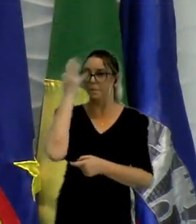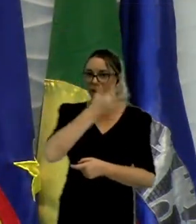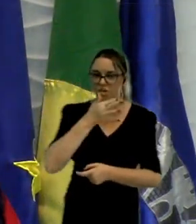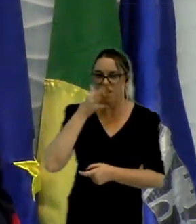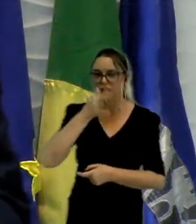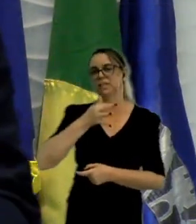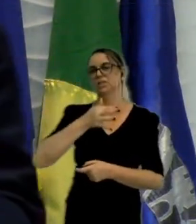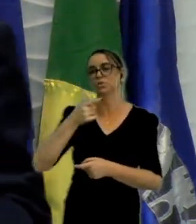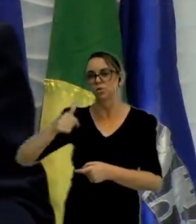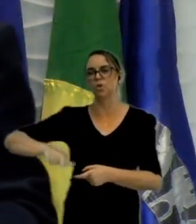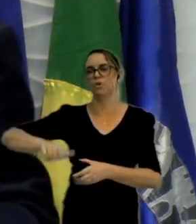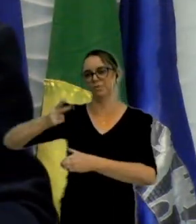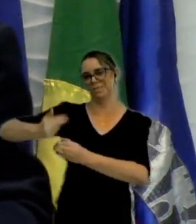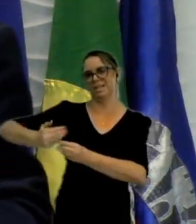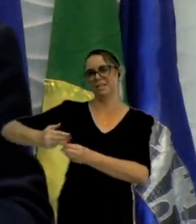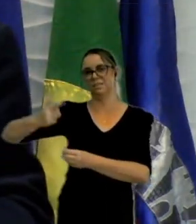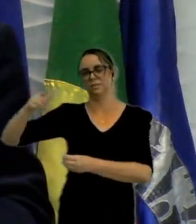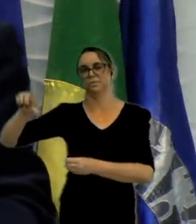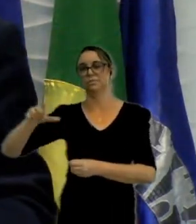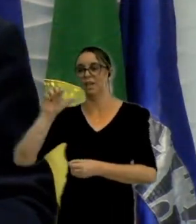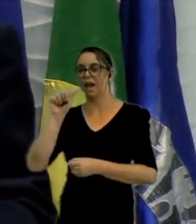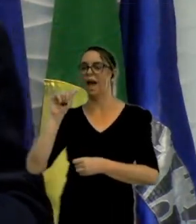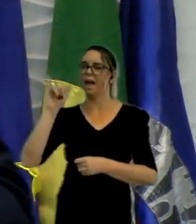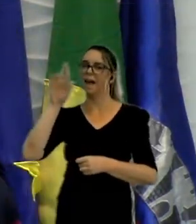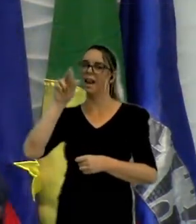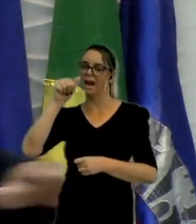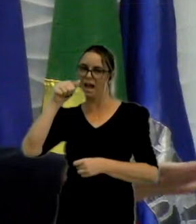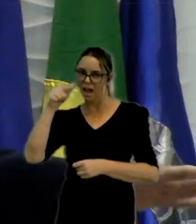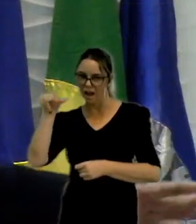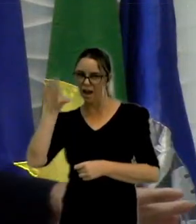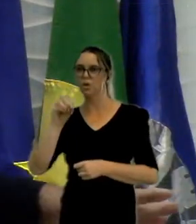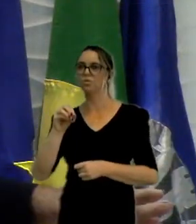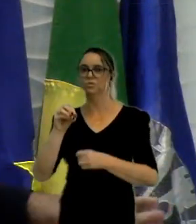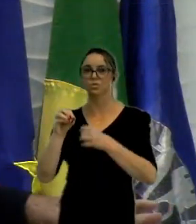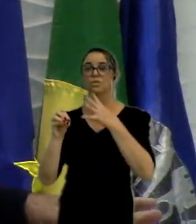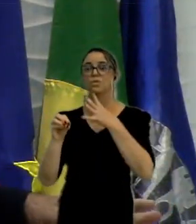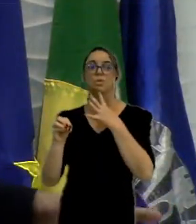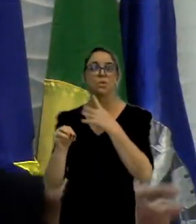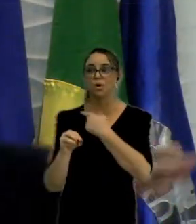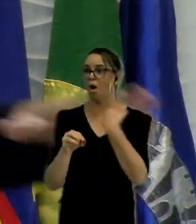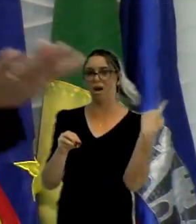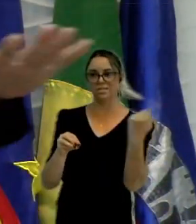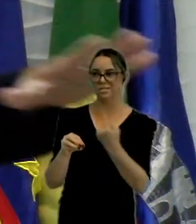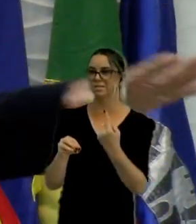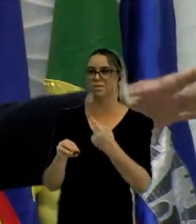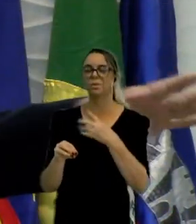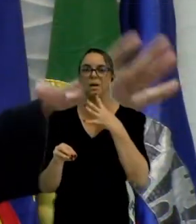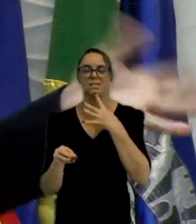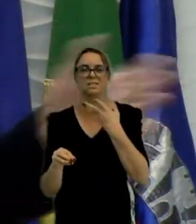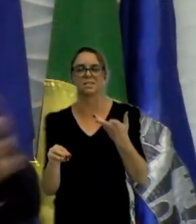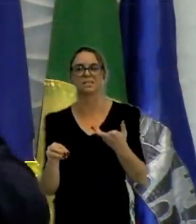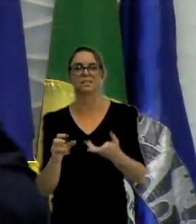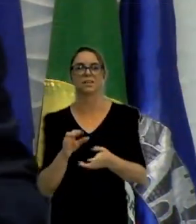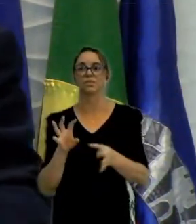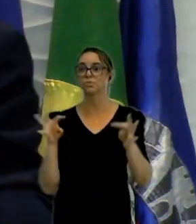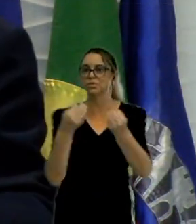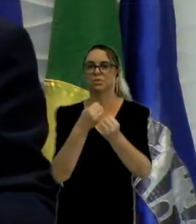novo. O senhor Arão, conhecido por todos nós, o qual recebe telefone de todo